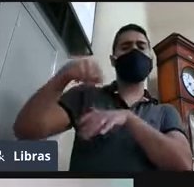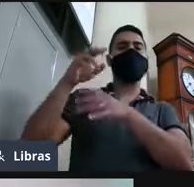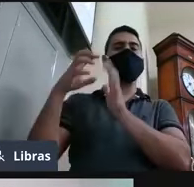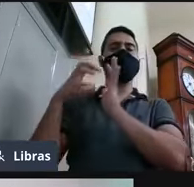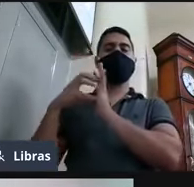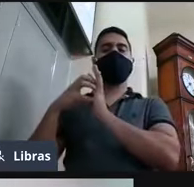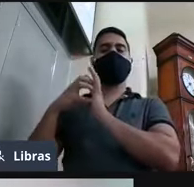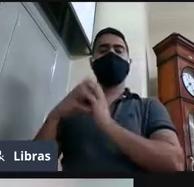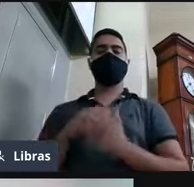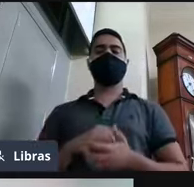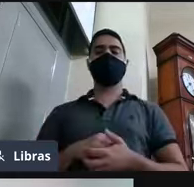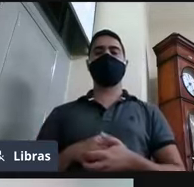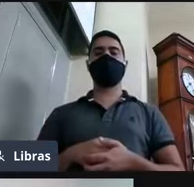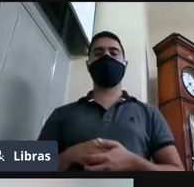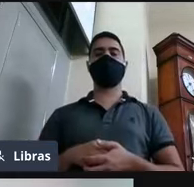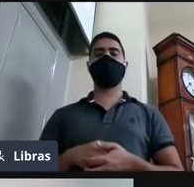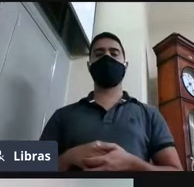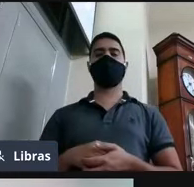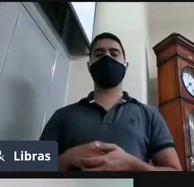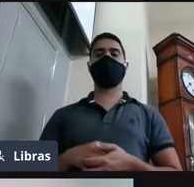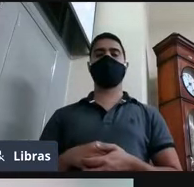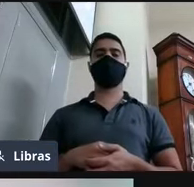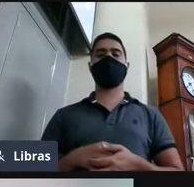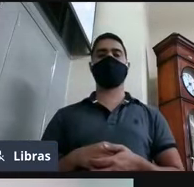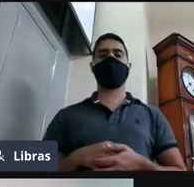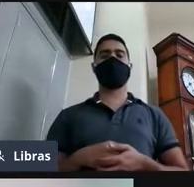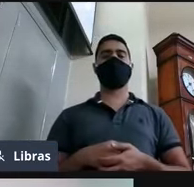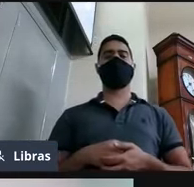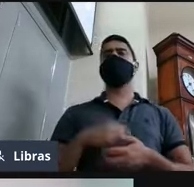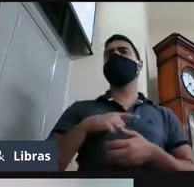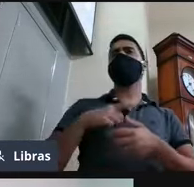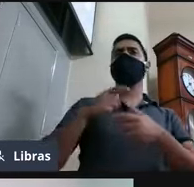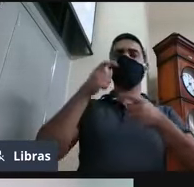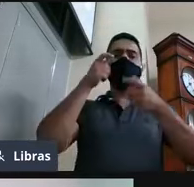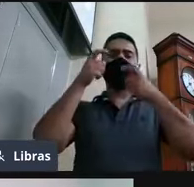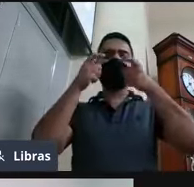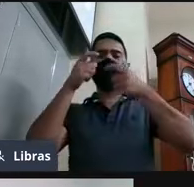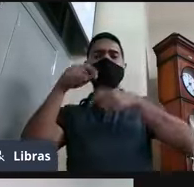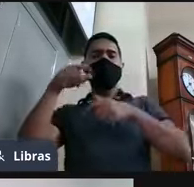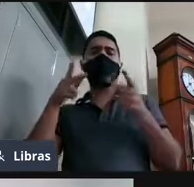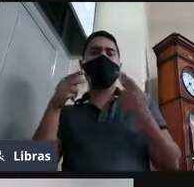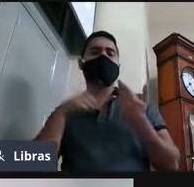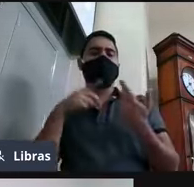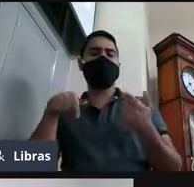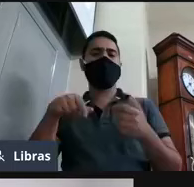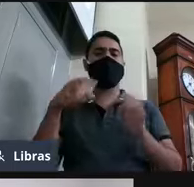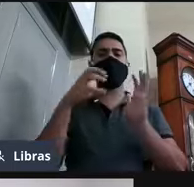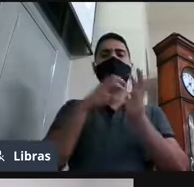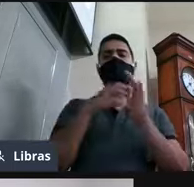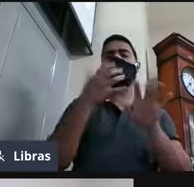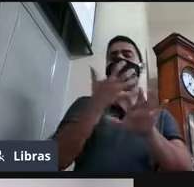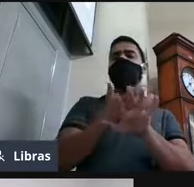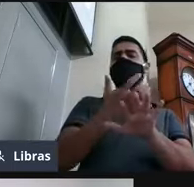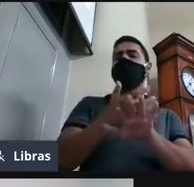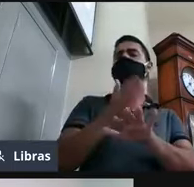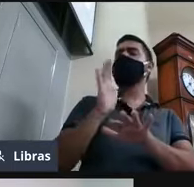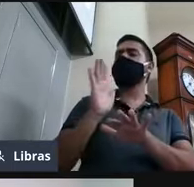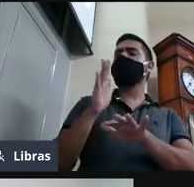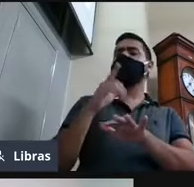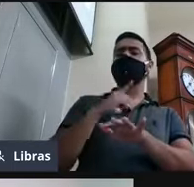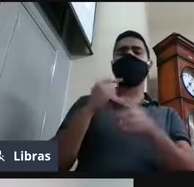Legislativa que tiveram tanto interesse, e nós tivemos aqui nessa casa hoje já